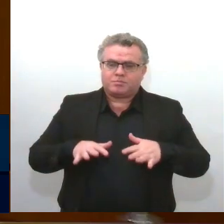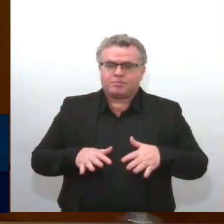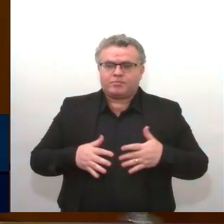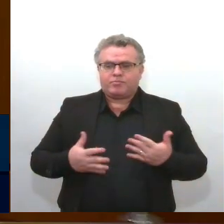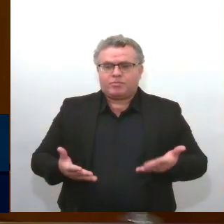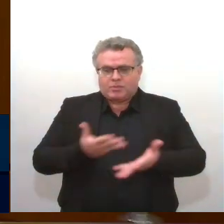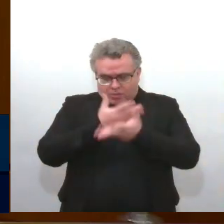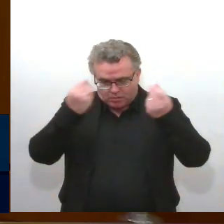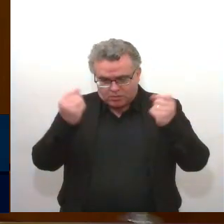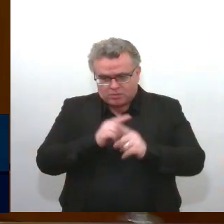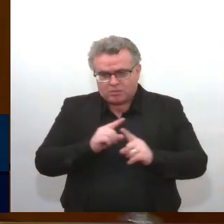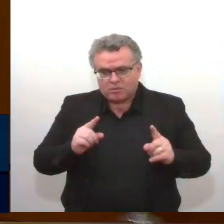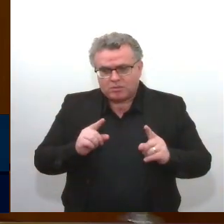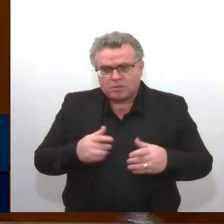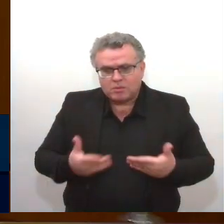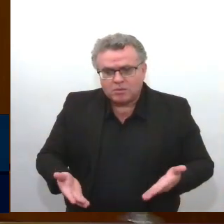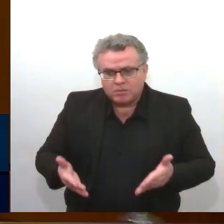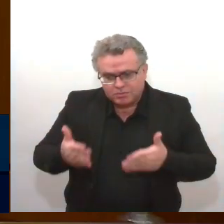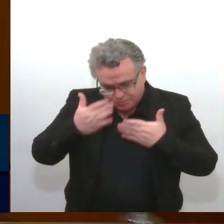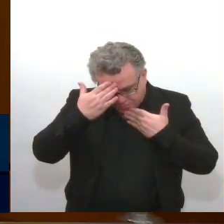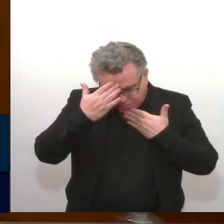falei aos